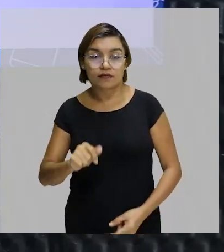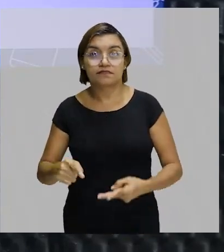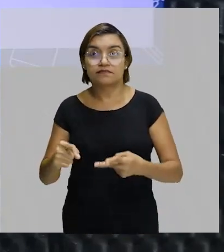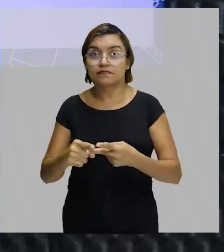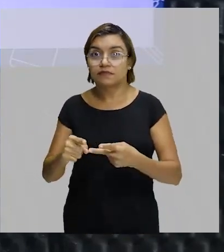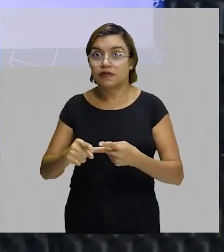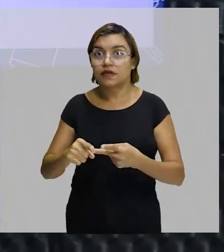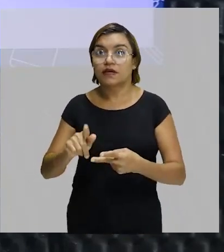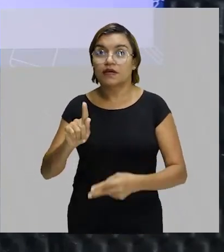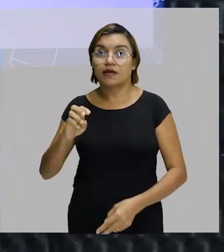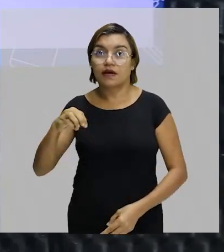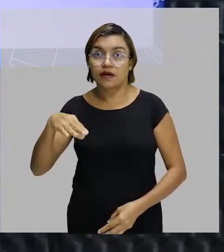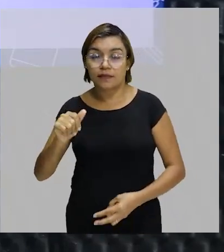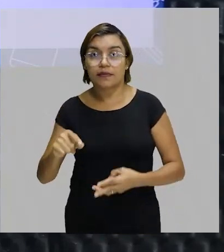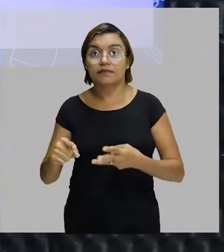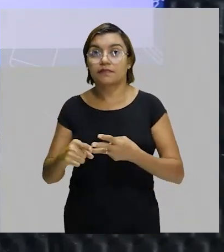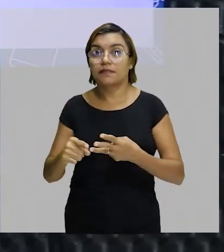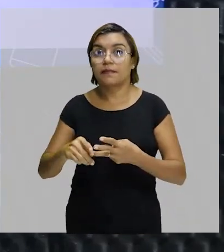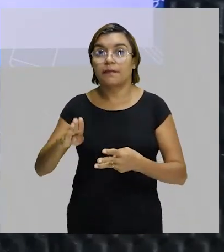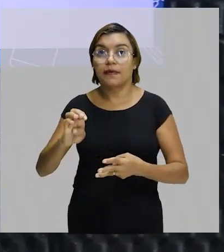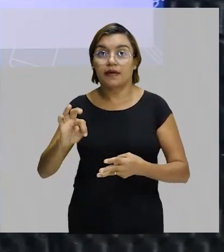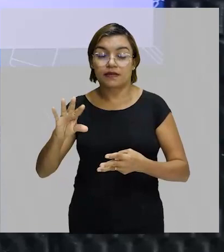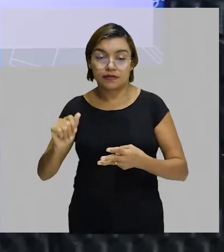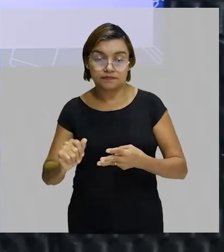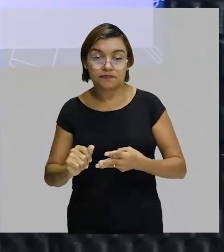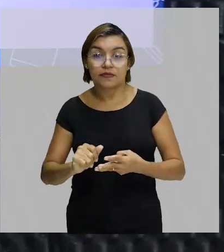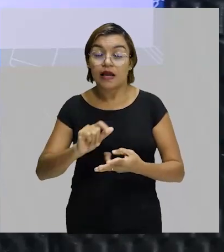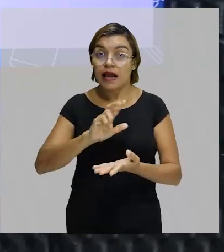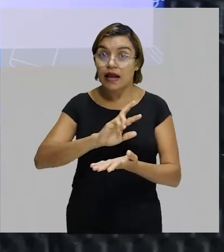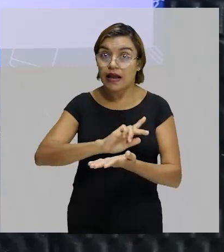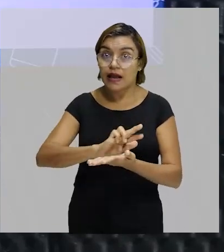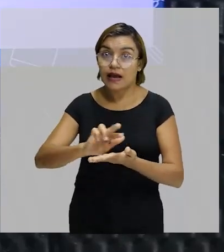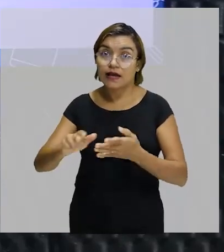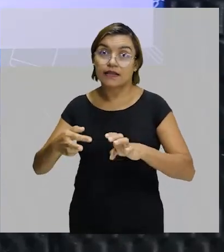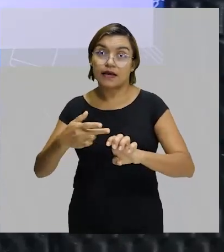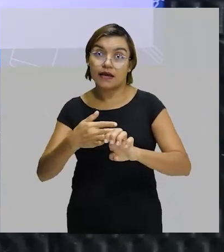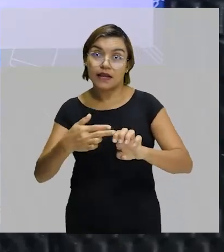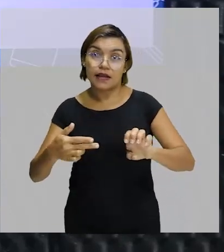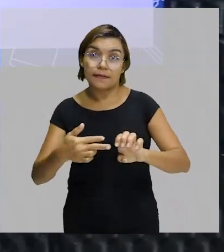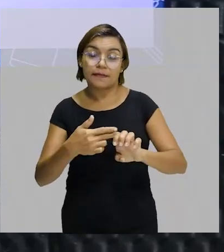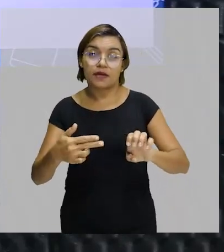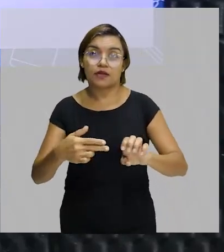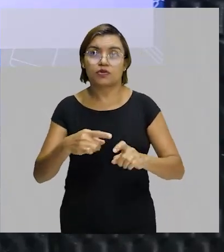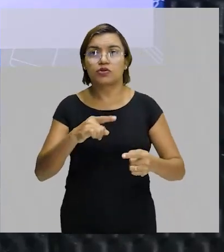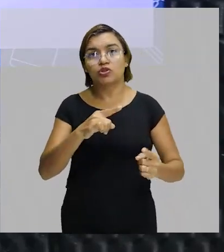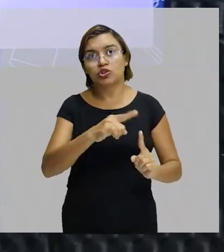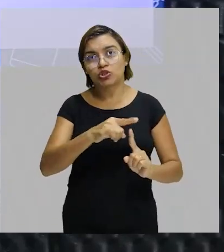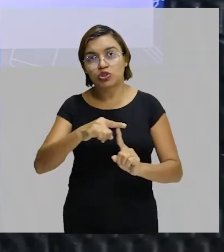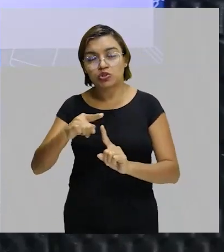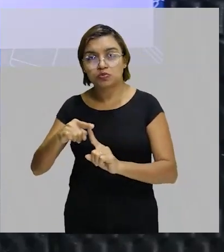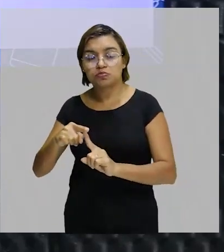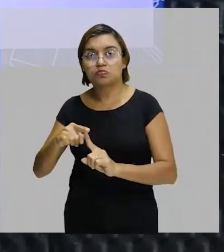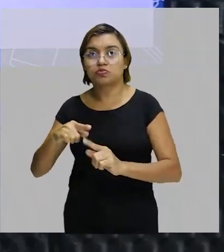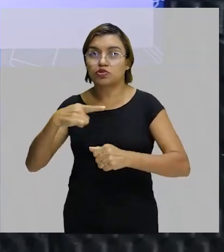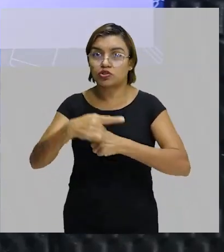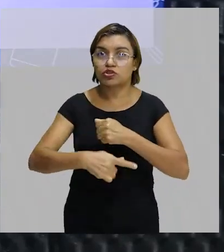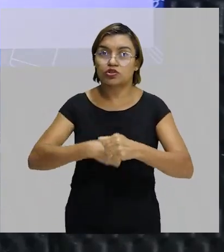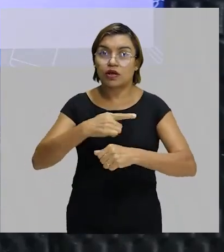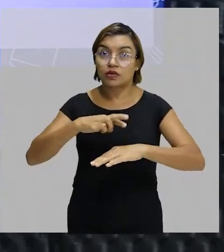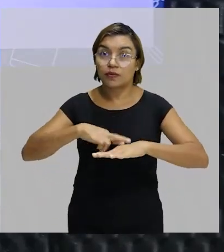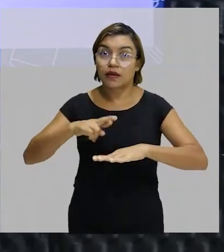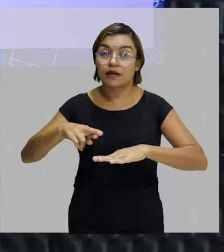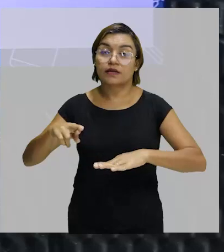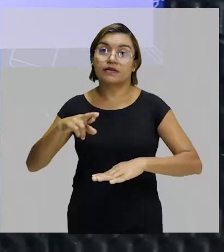gama, certo? Cada elemento radioativo, cada tipo de átomo radioativo vai apresentar